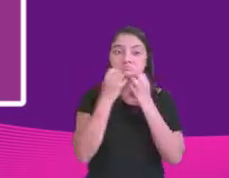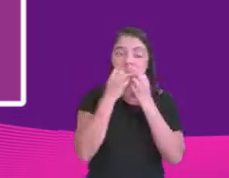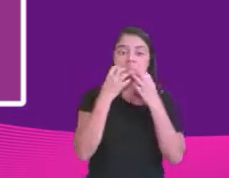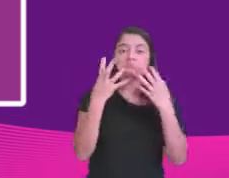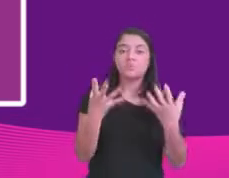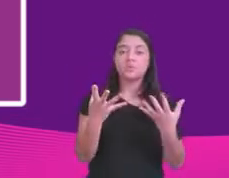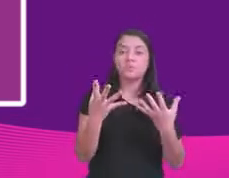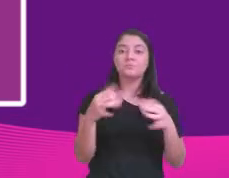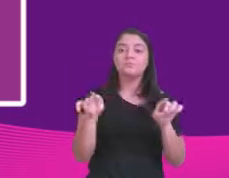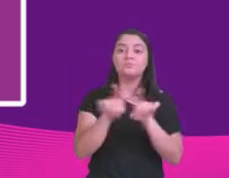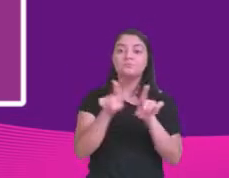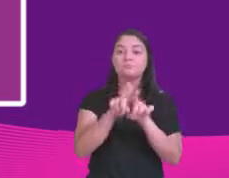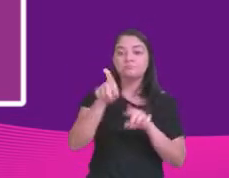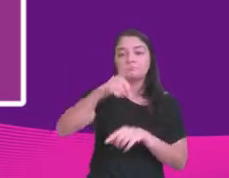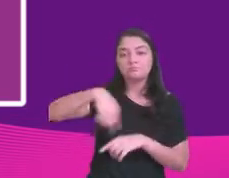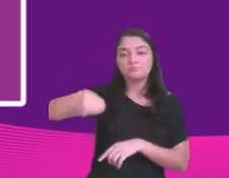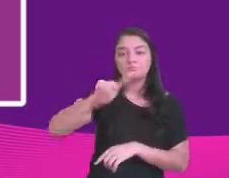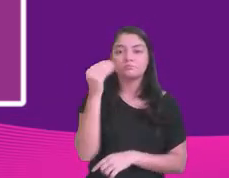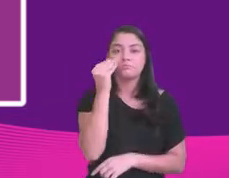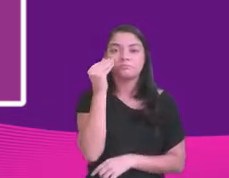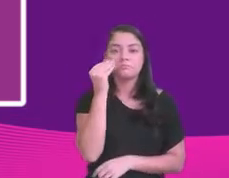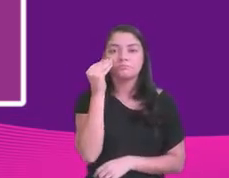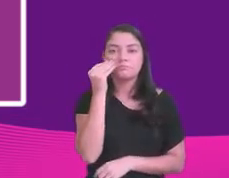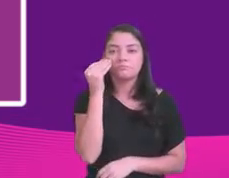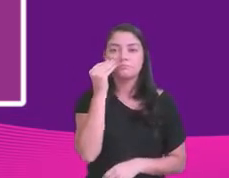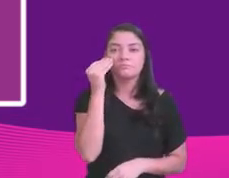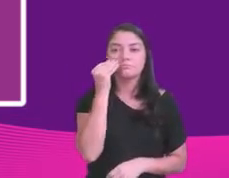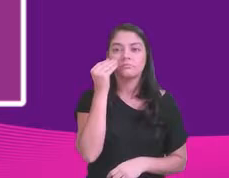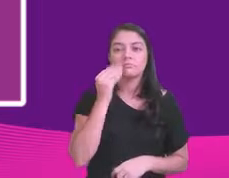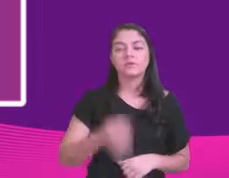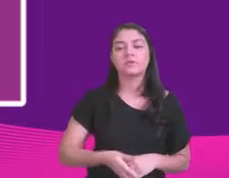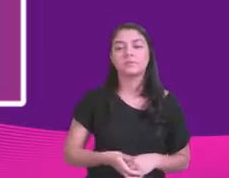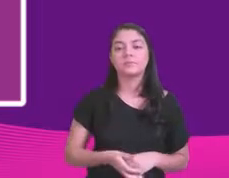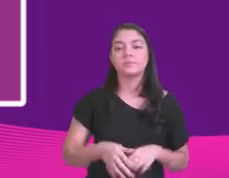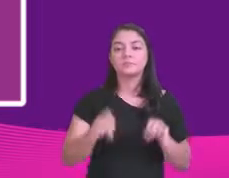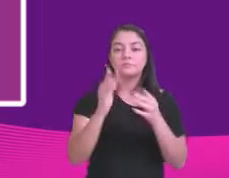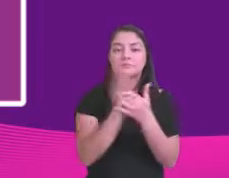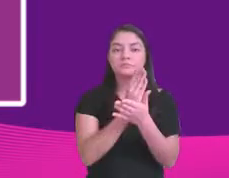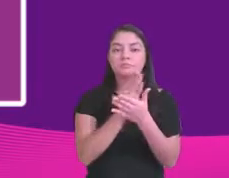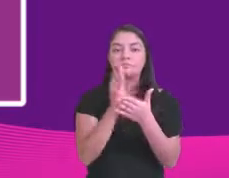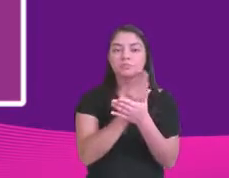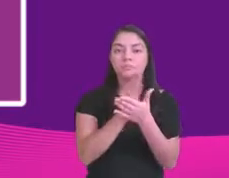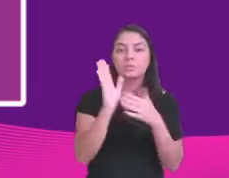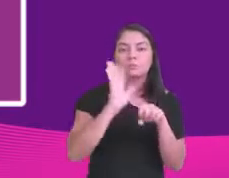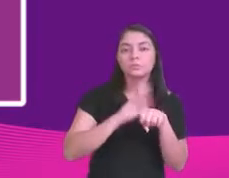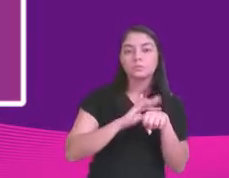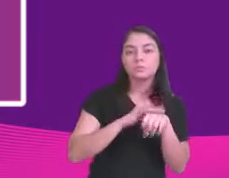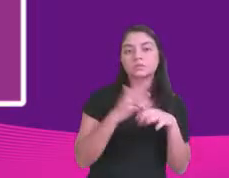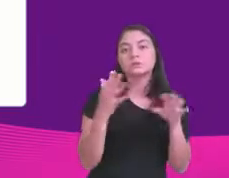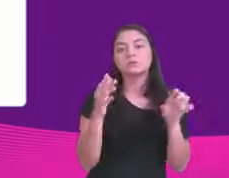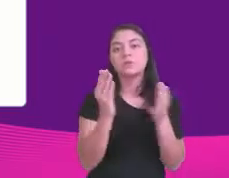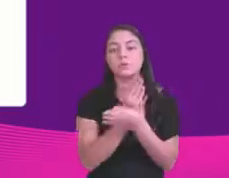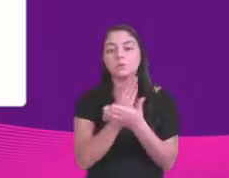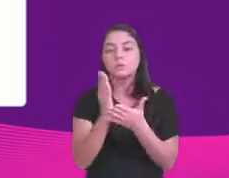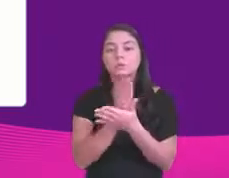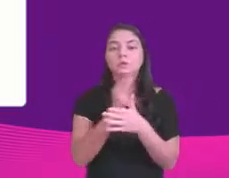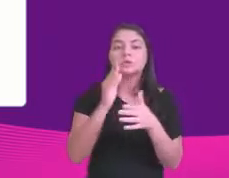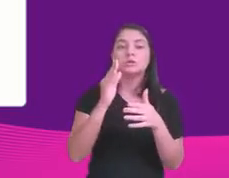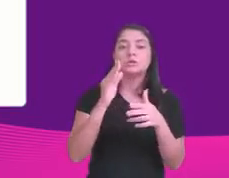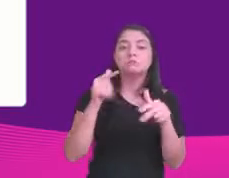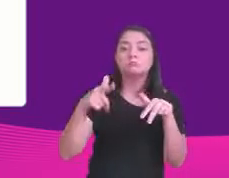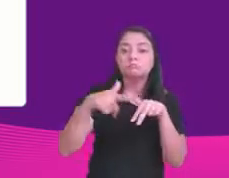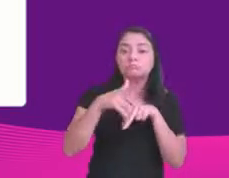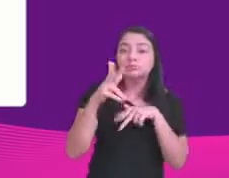e tentar passar um pouco sobre quais as patologias que talvez a gente tenha benefício do uso da